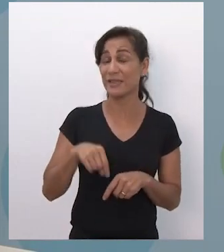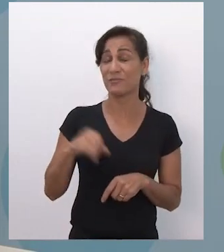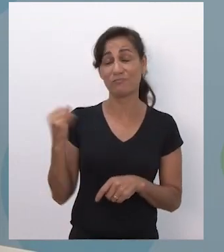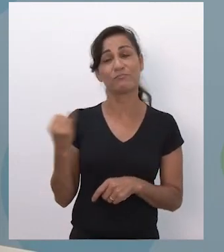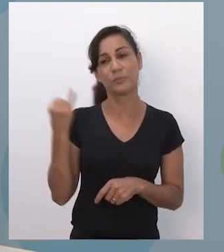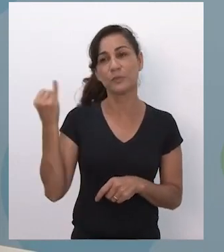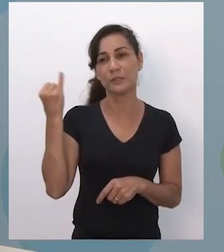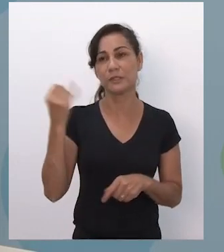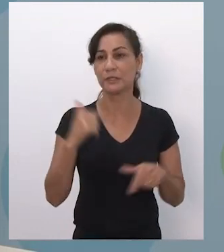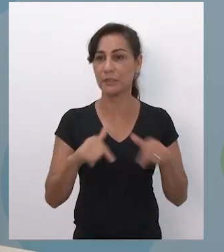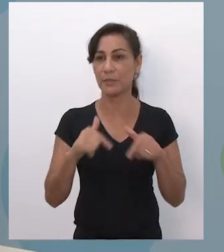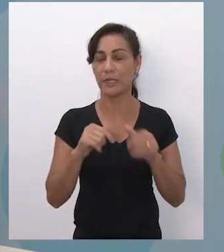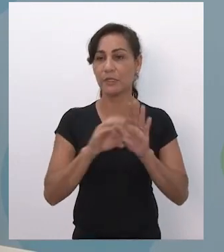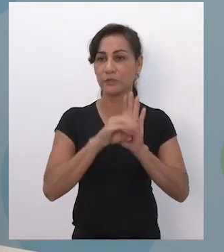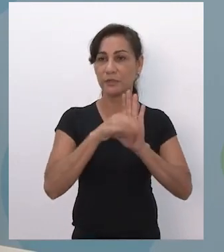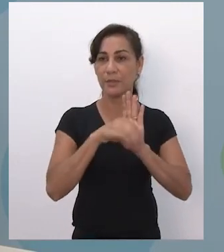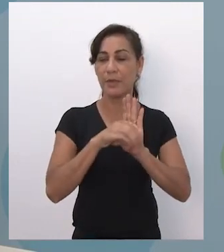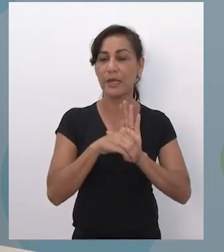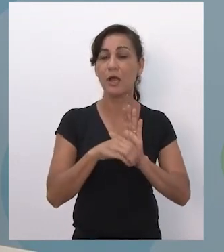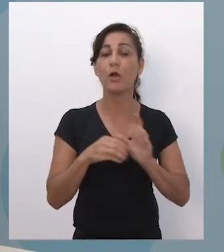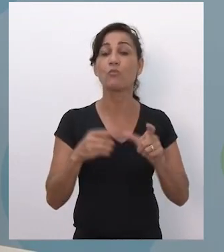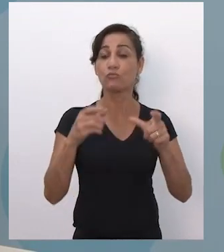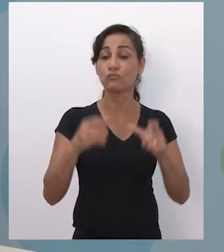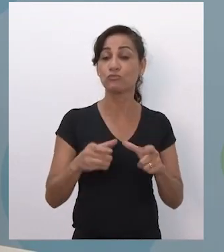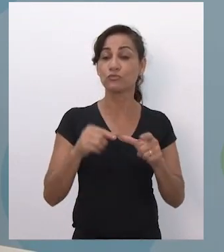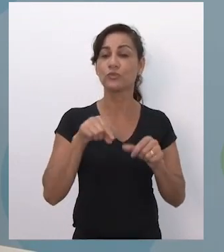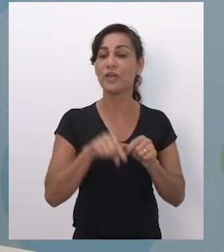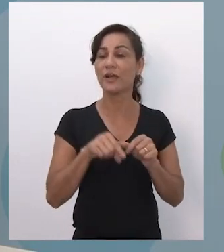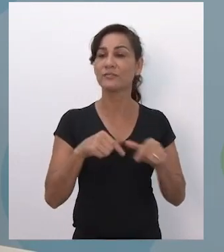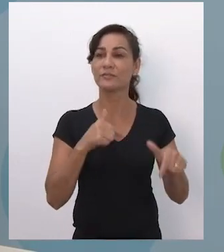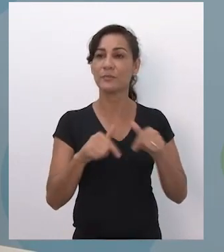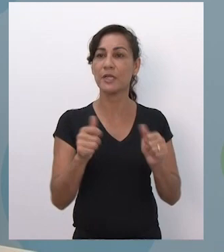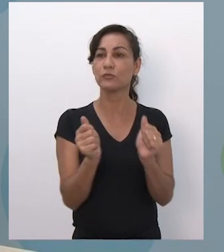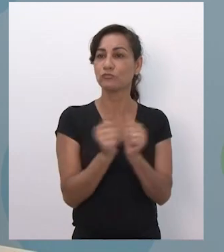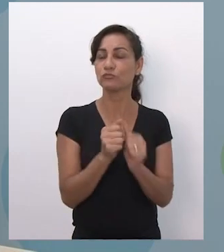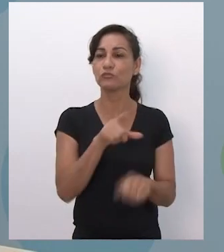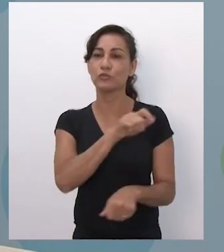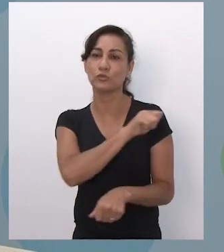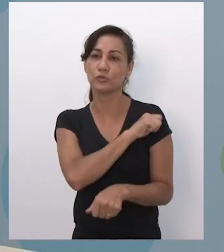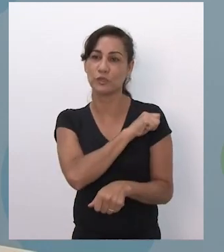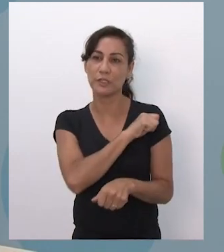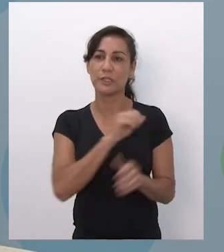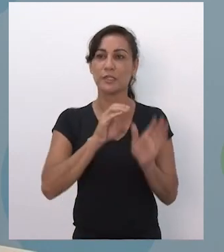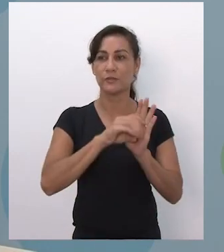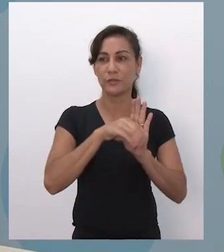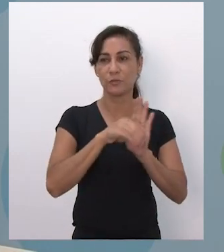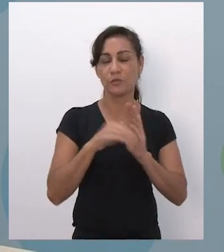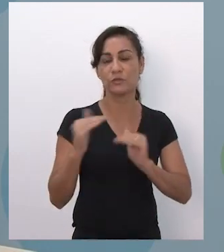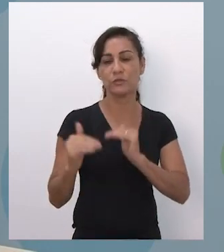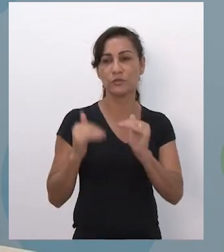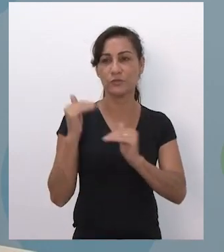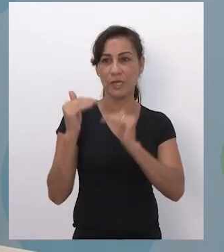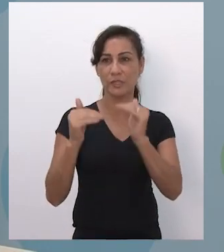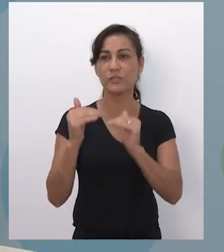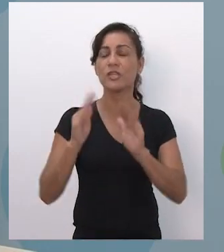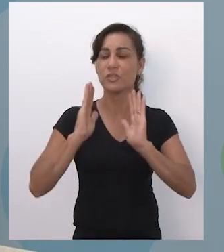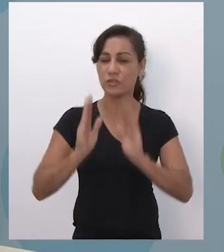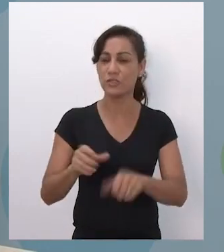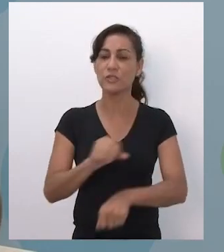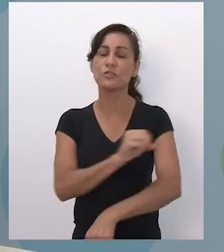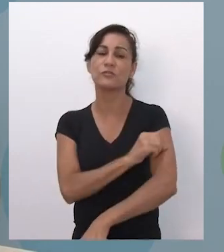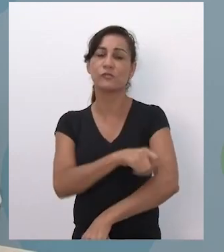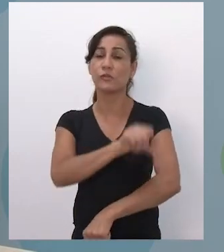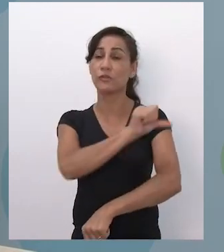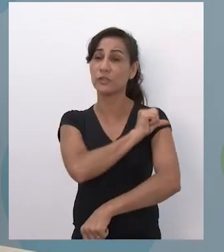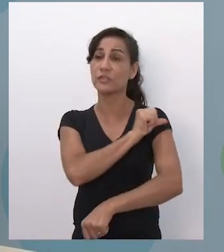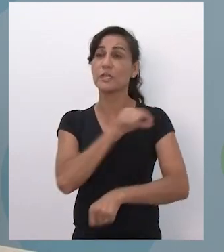se trabalhar esse conceito de lugar com os estudantes. Esse conceito ele é um pouco já desenvolvido nos anos iniciais, mas ele